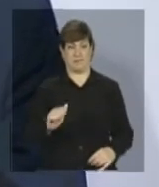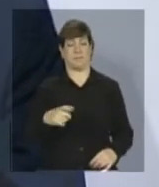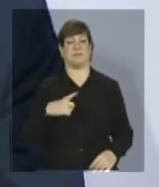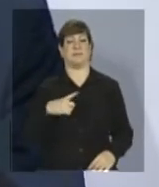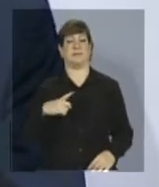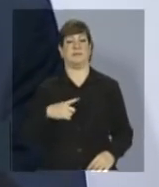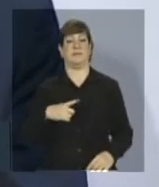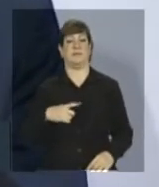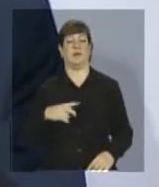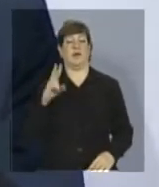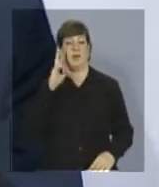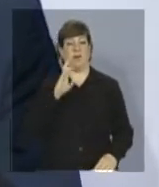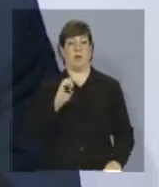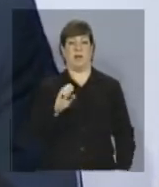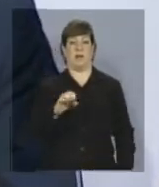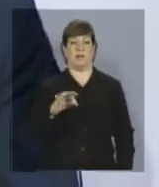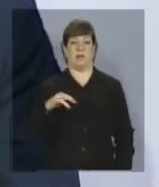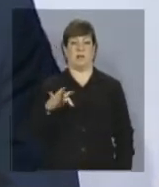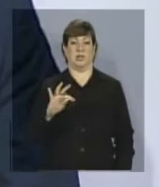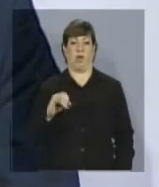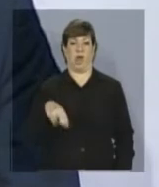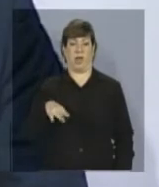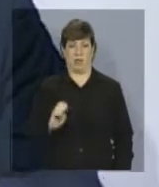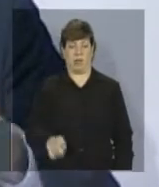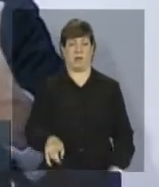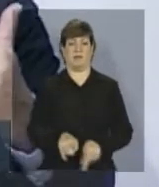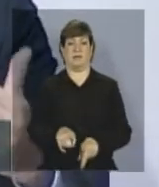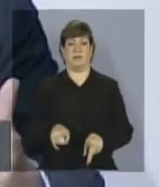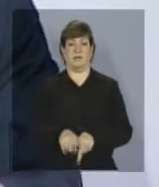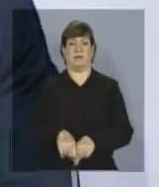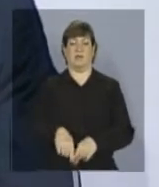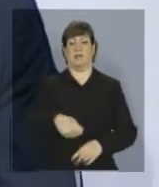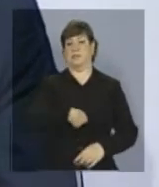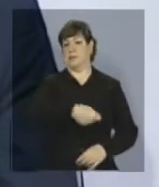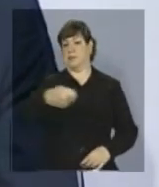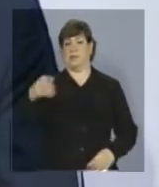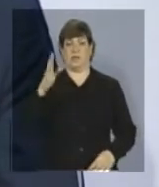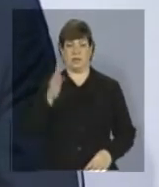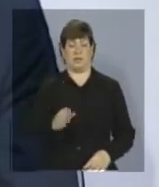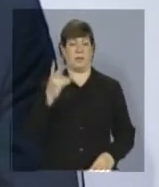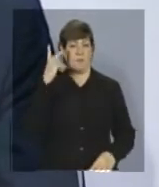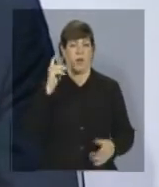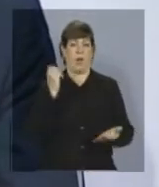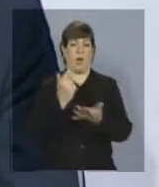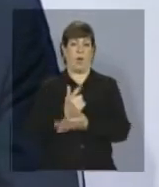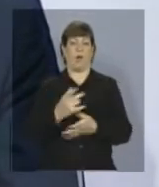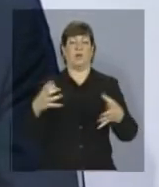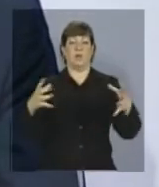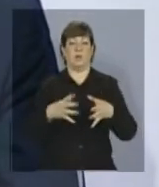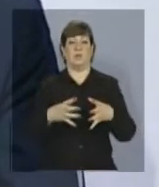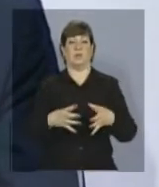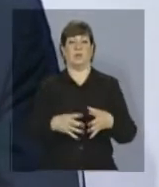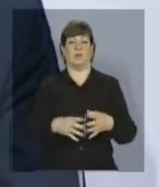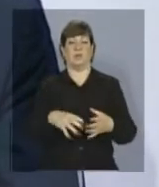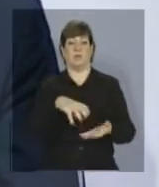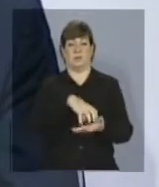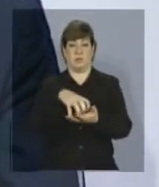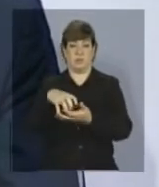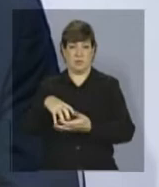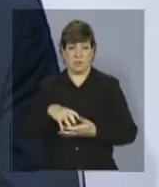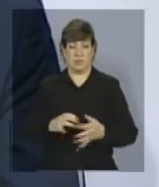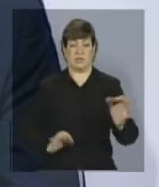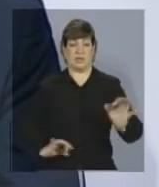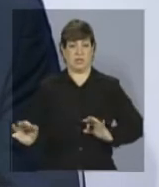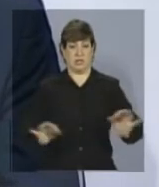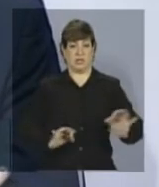estoque, seja na distribuição direta, para compra junto a entidades dirigidas e organizadas por